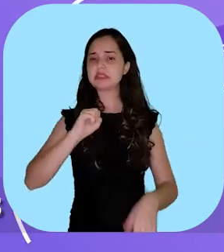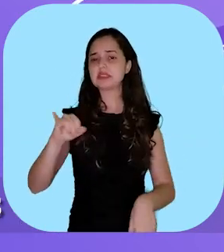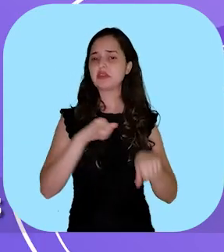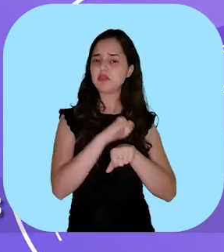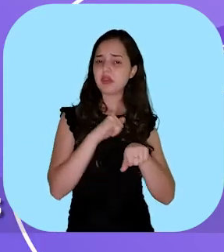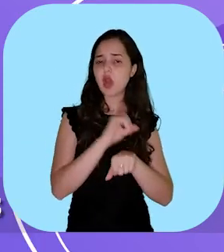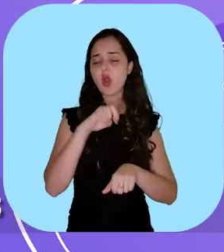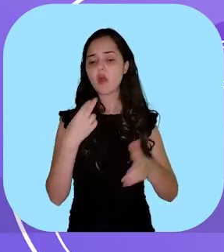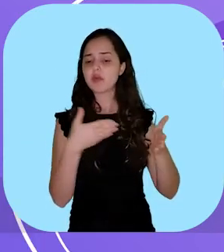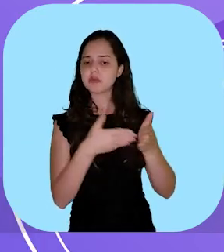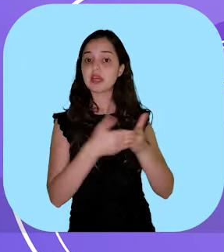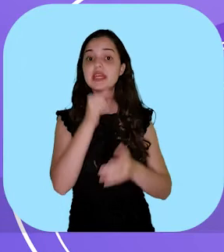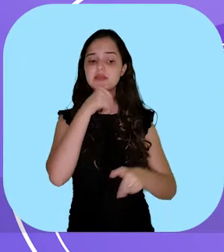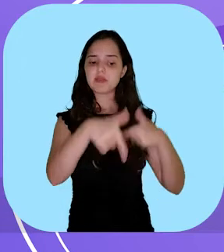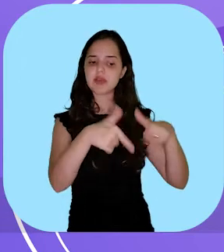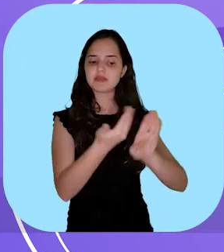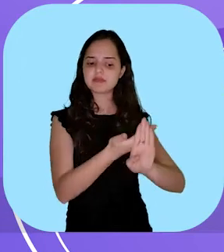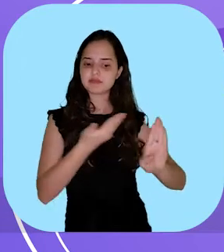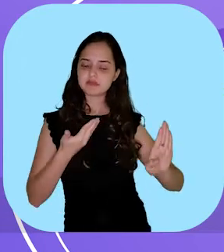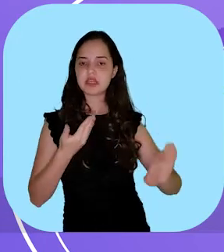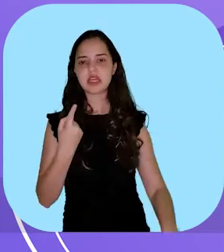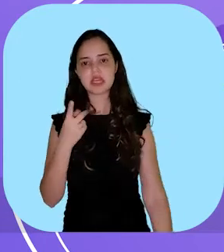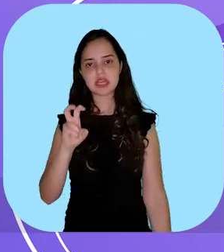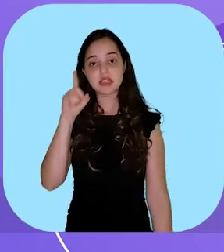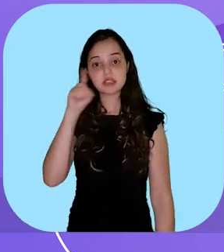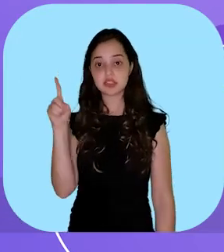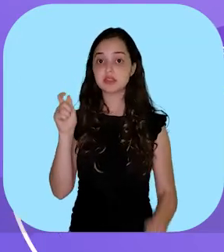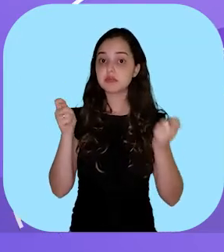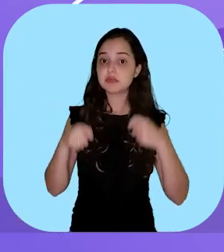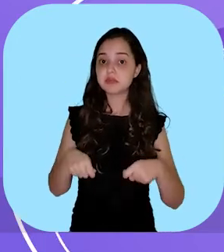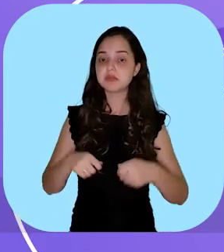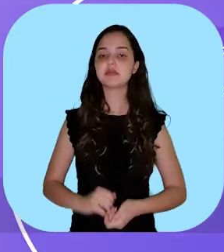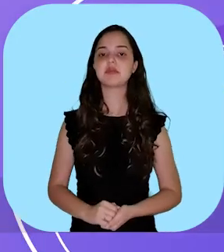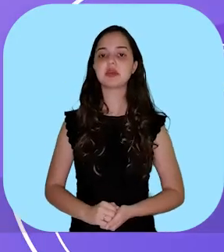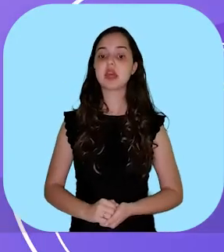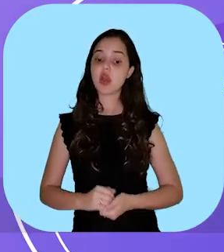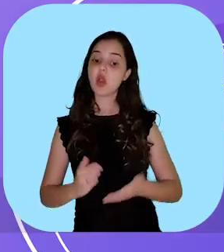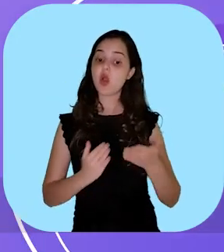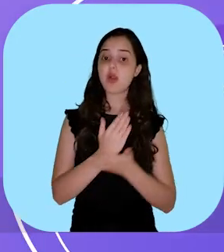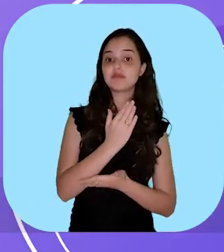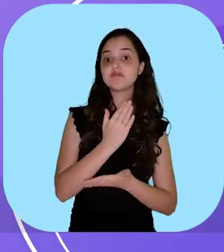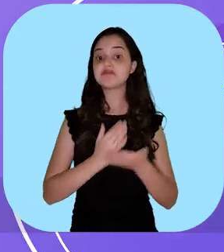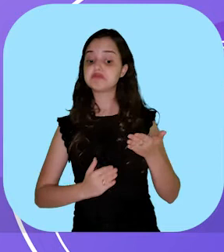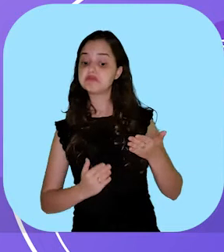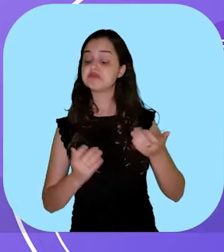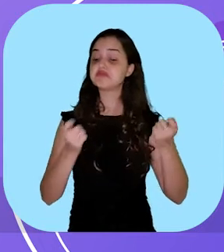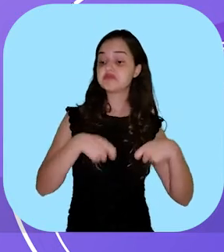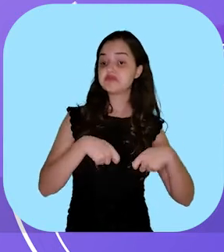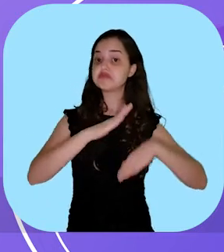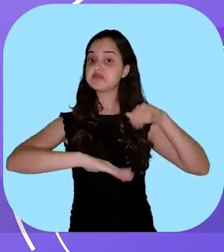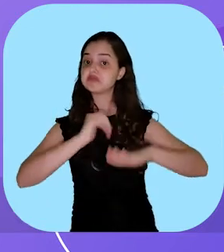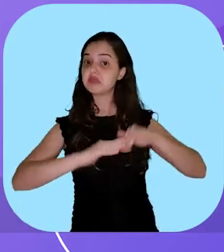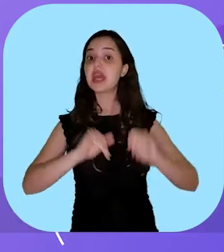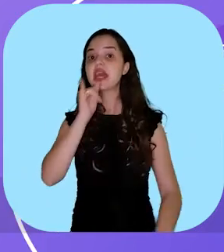faltas e impedimentos, como o afastamento do trabalho por até 15 dias. a aptidão ou a inaptidão para atividades,